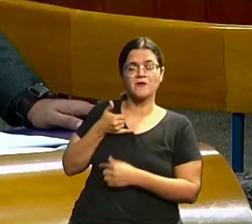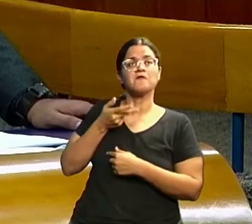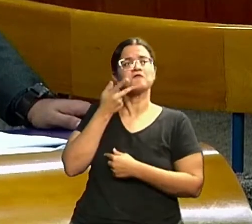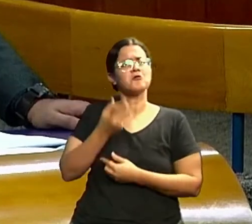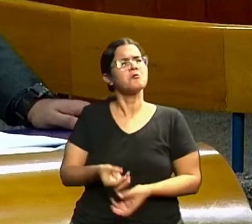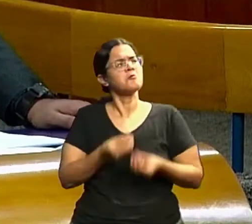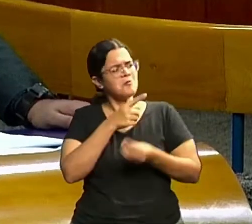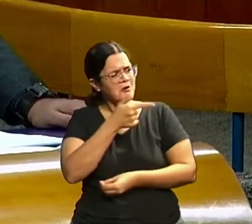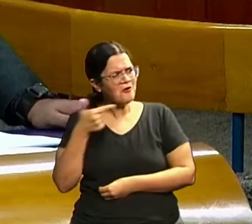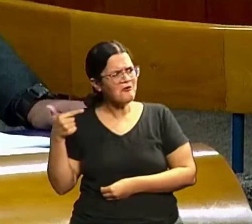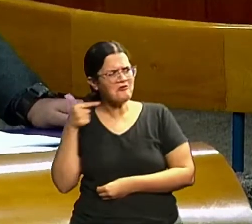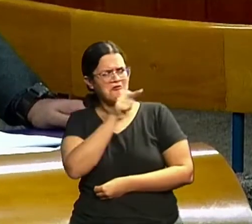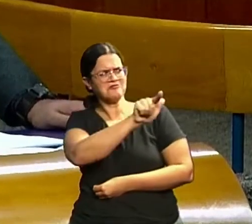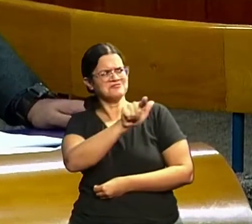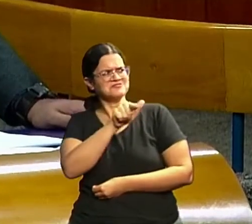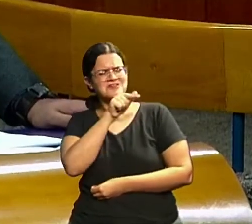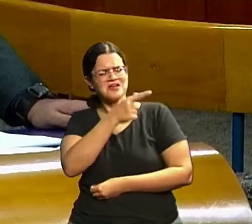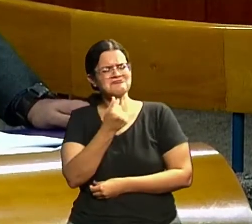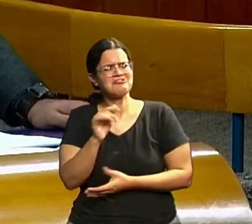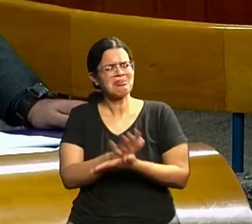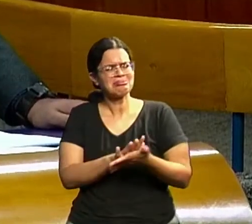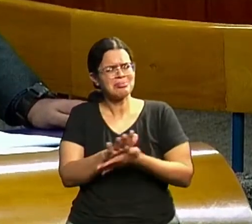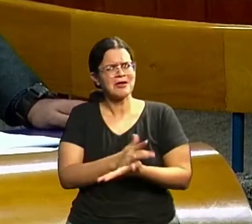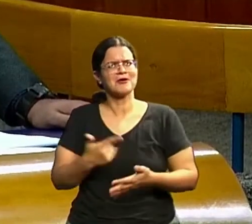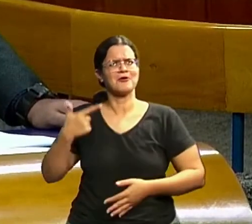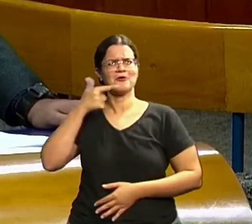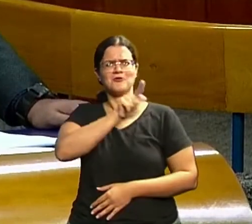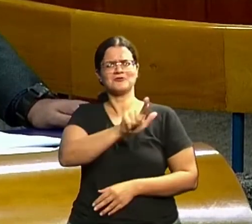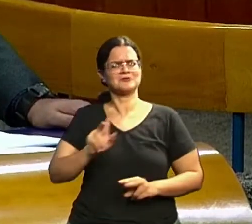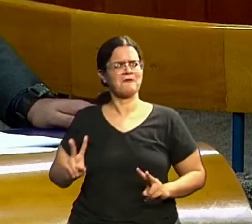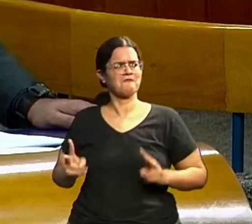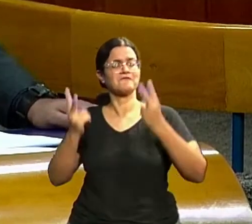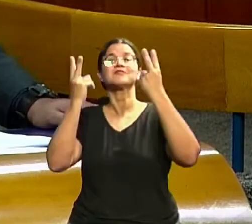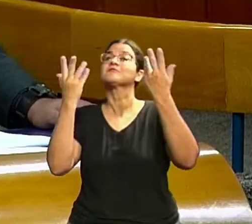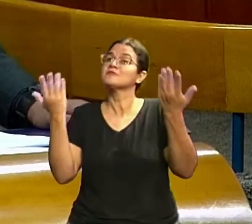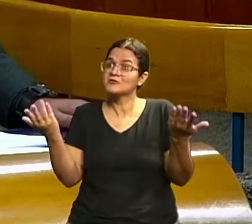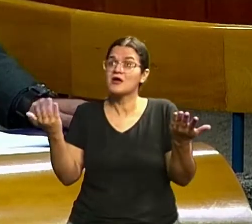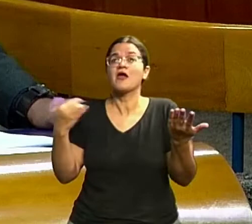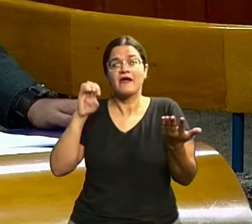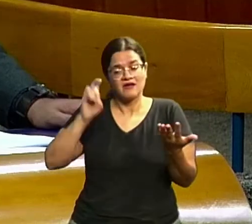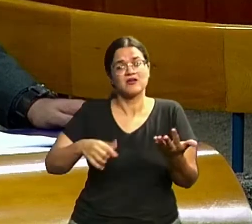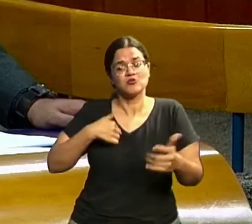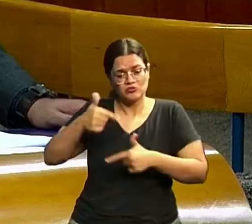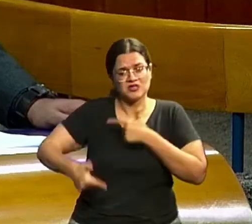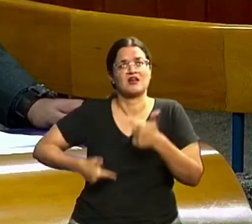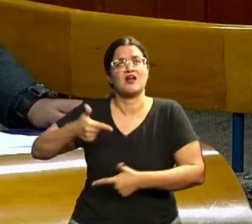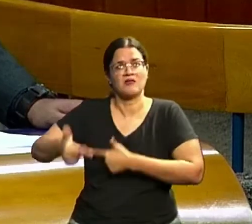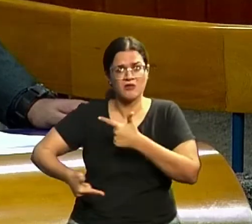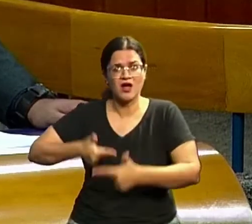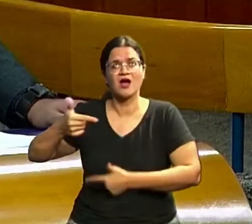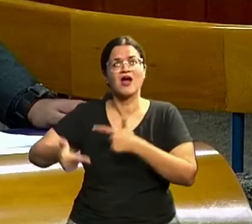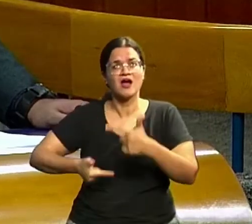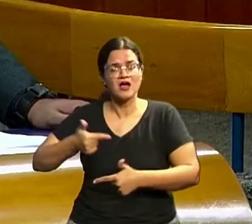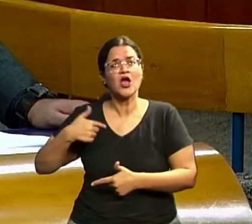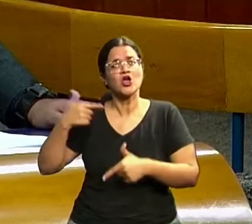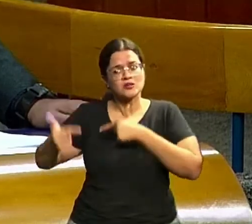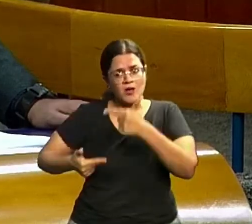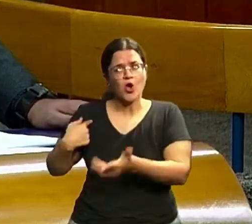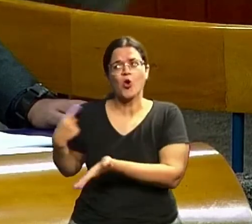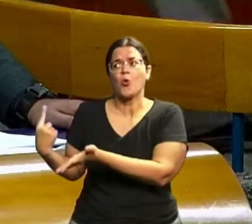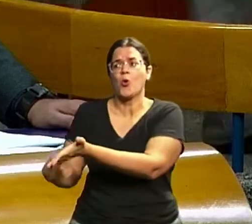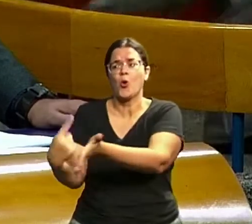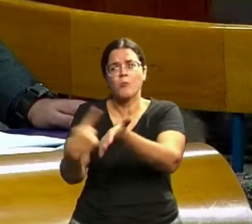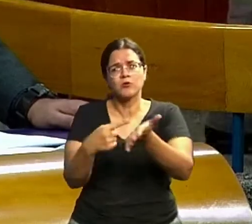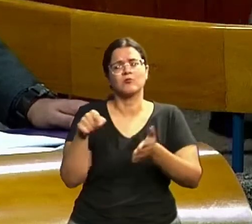falou assim: como é que você conseguiu ganhar a eleição sem dinheiro? A resposta é trabalho. A resposta é compromisso